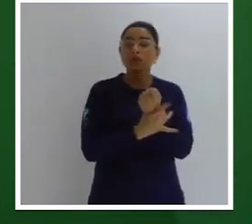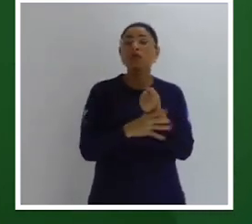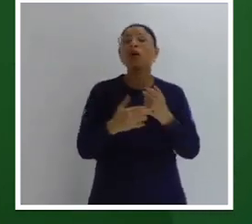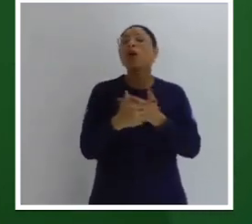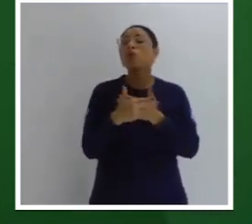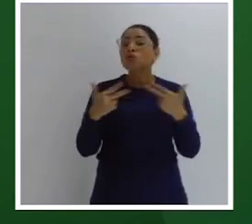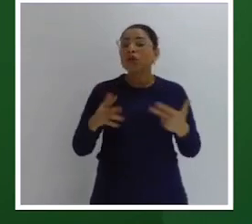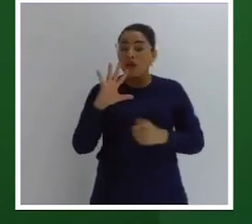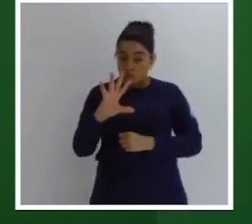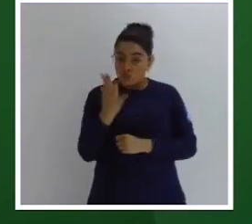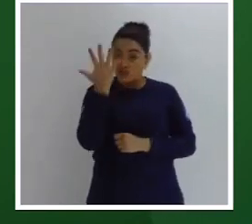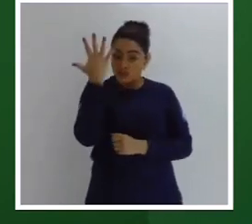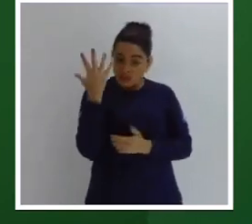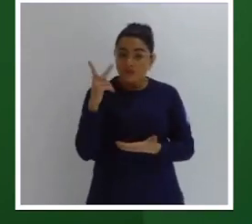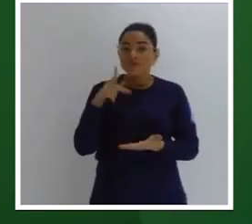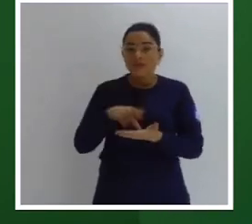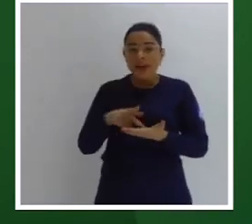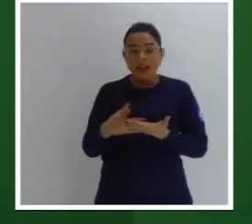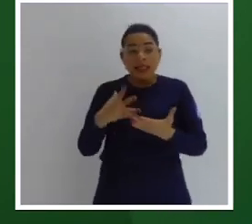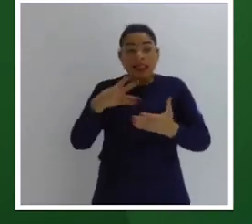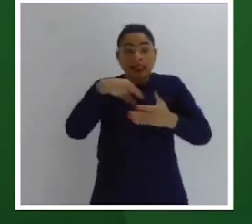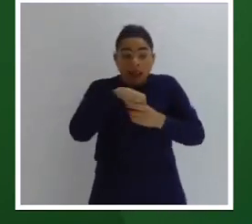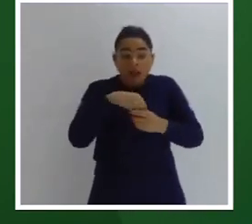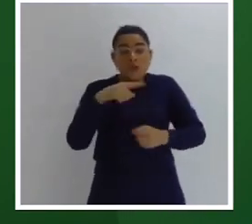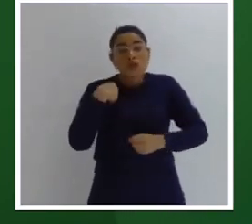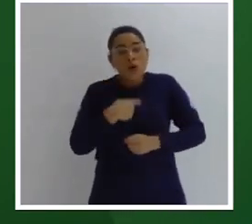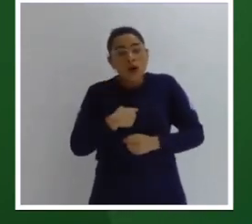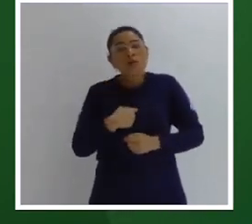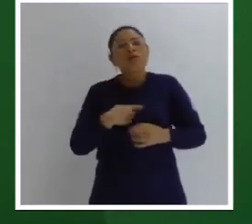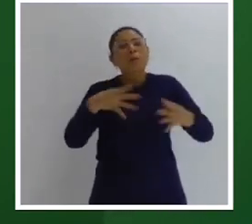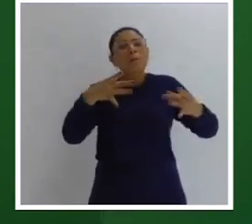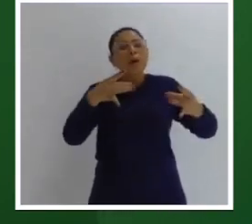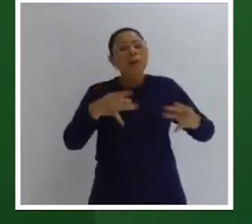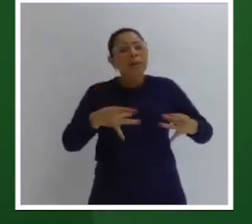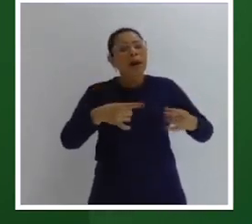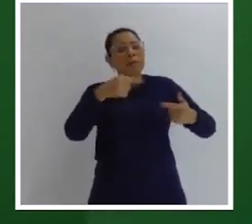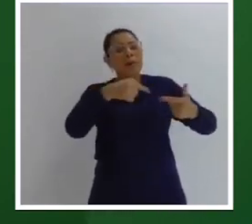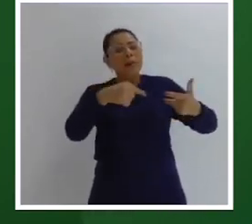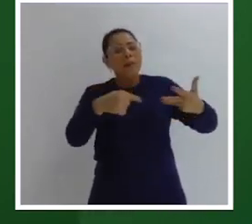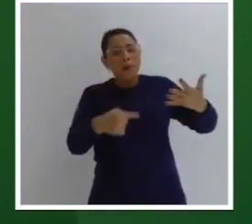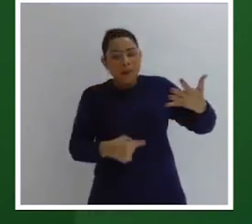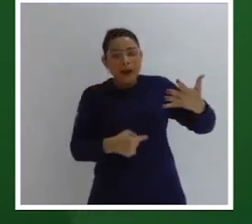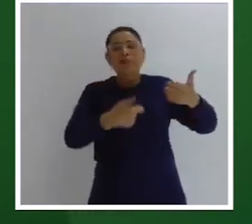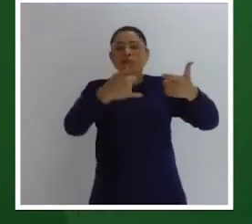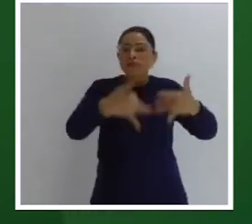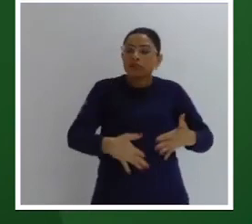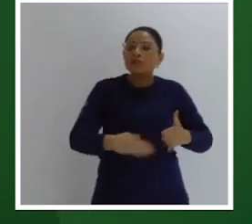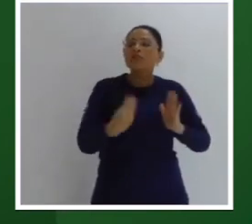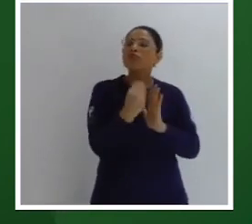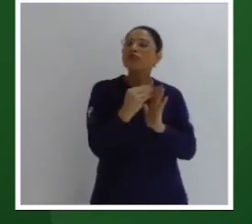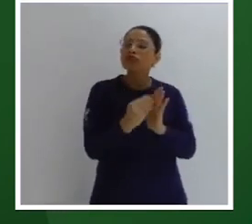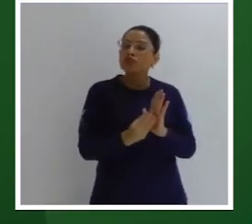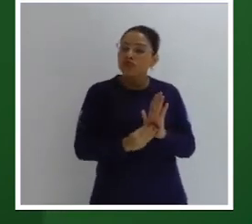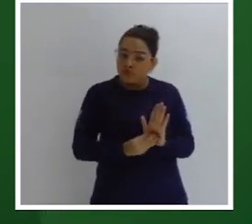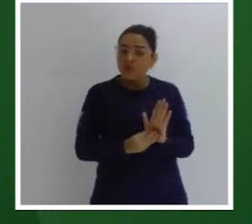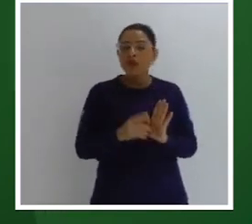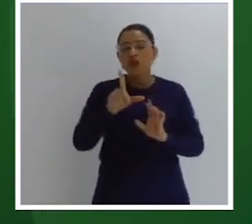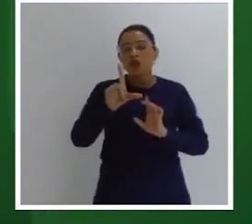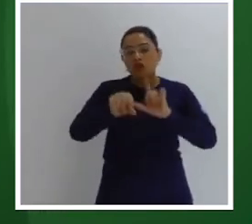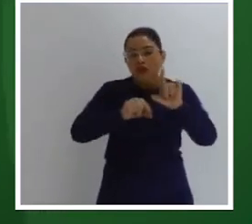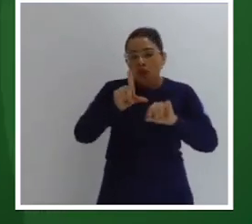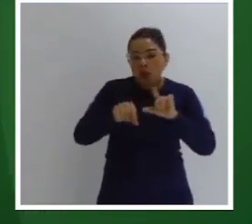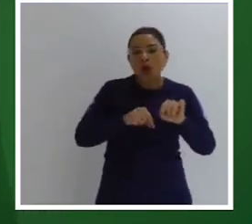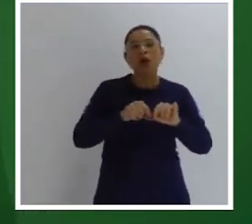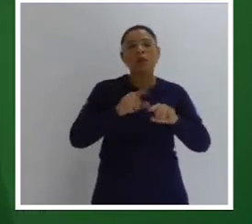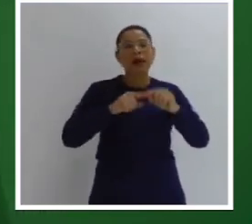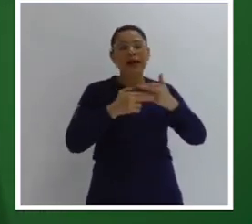as coisas aconteçam dentro daquilo que nós estabelecemos então a gente vê pauta com antecedência a gente seleciona o material